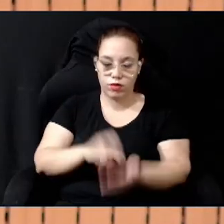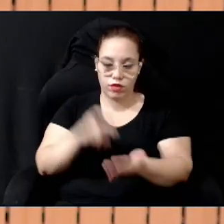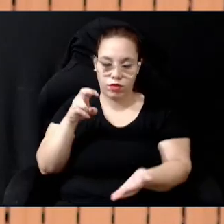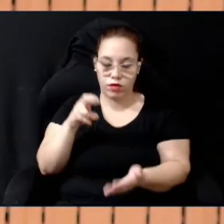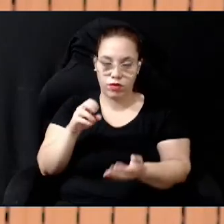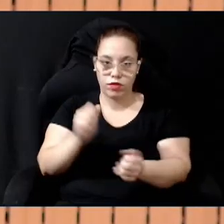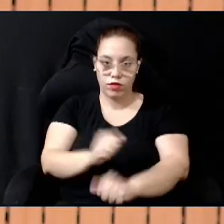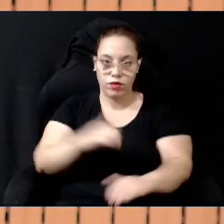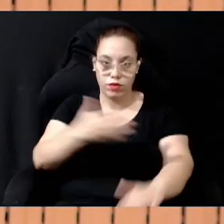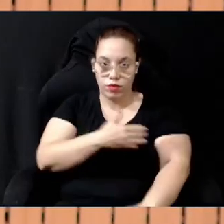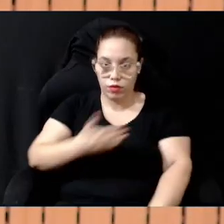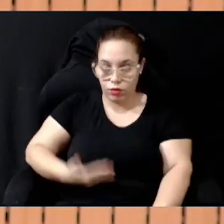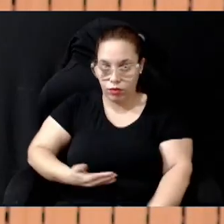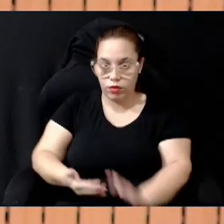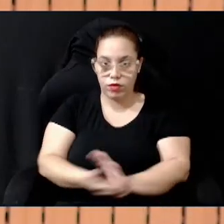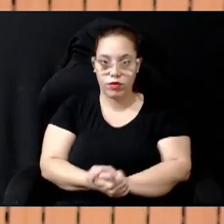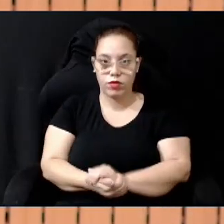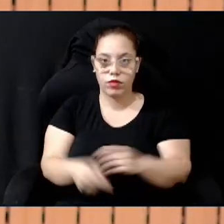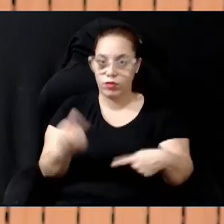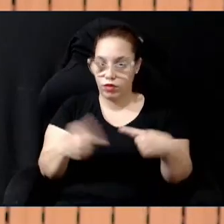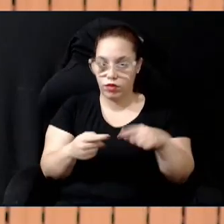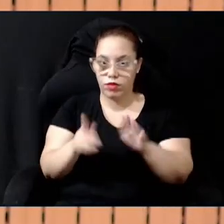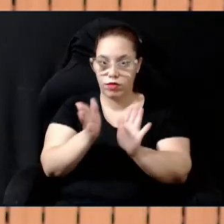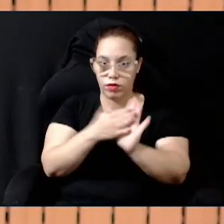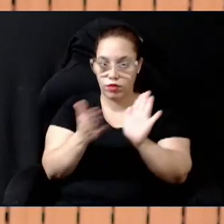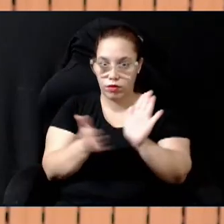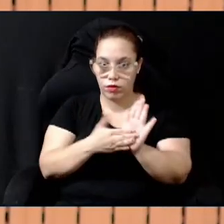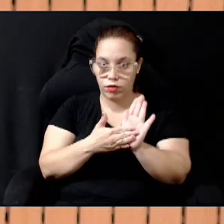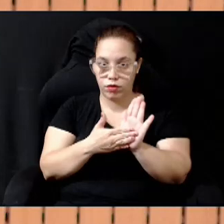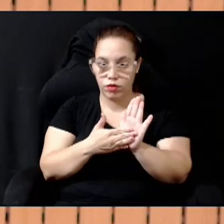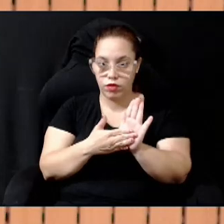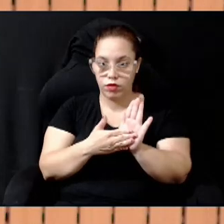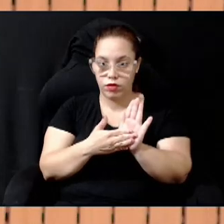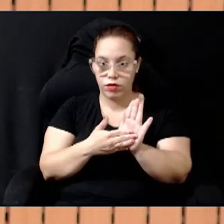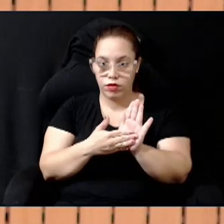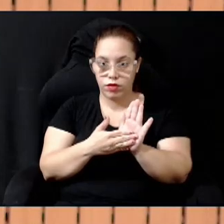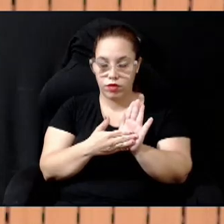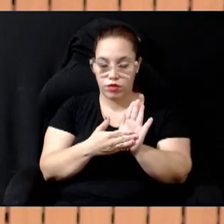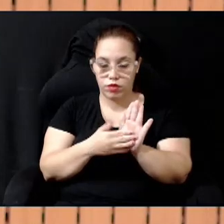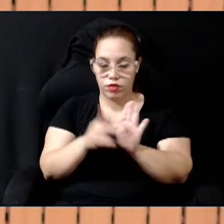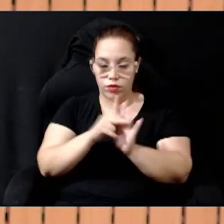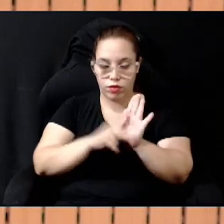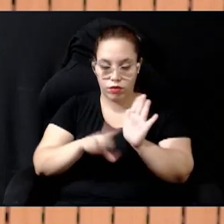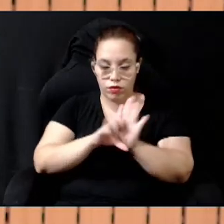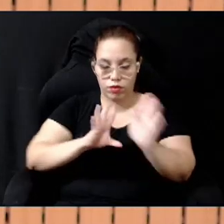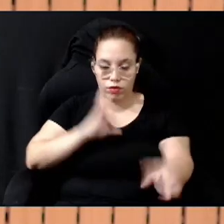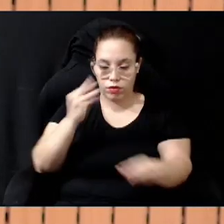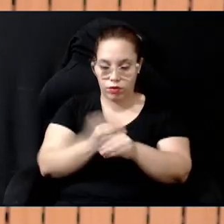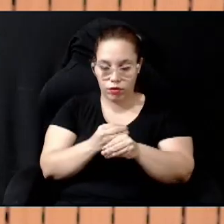desse legislativo, para debater as seguintes proposições. Projeto de Lei Complementar